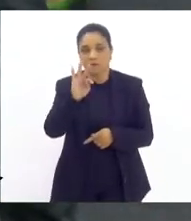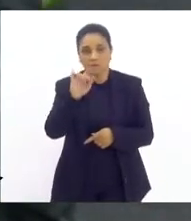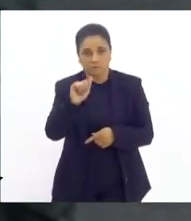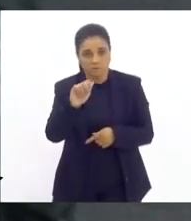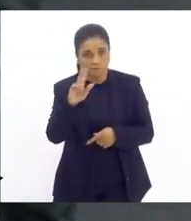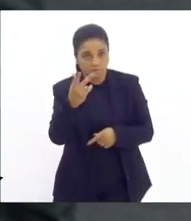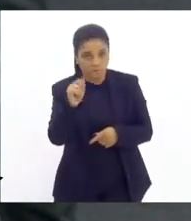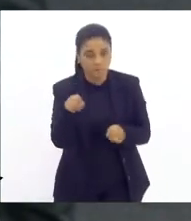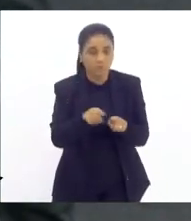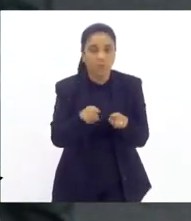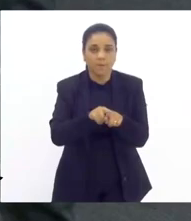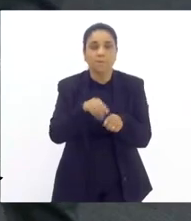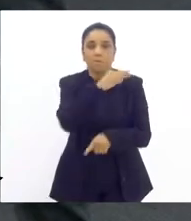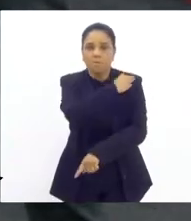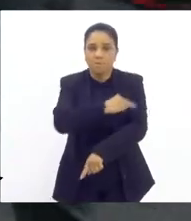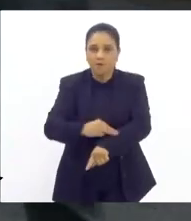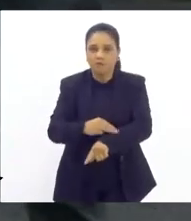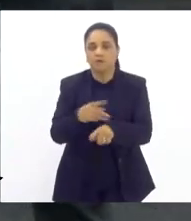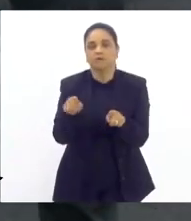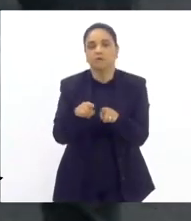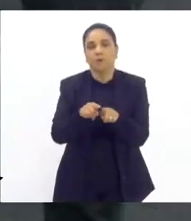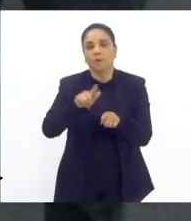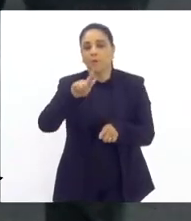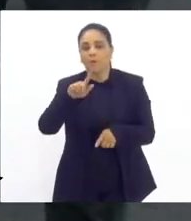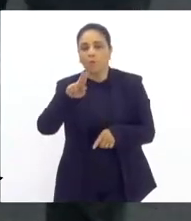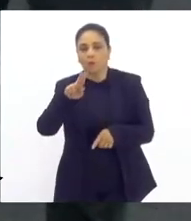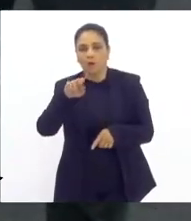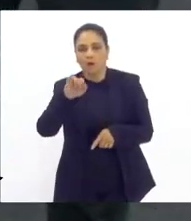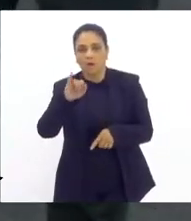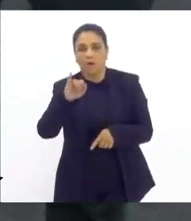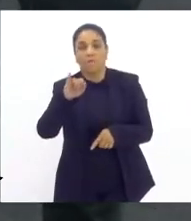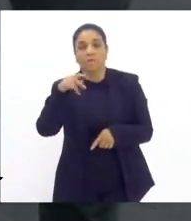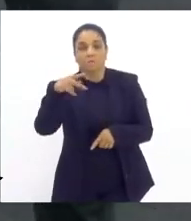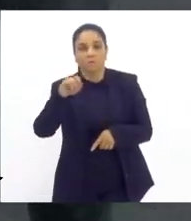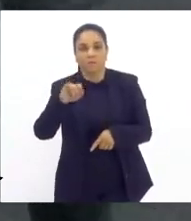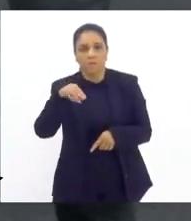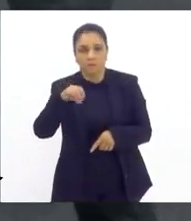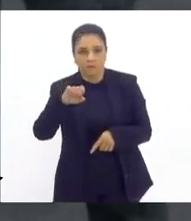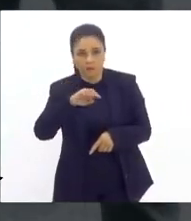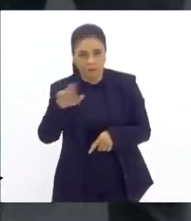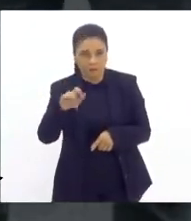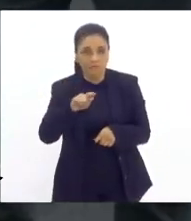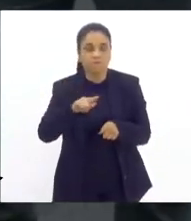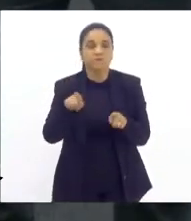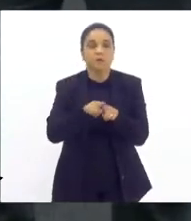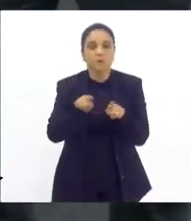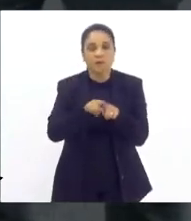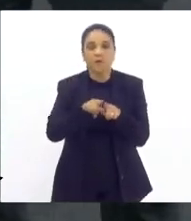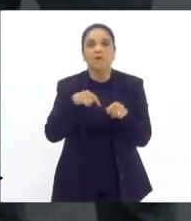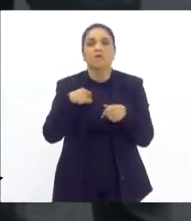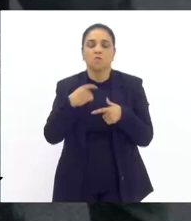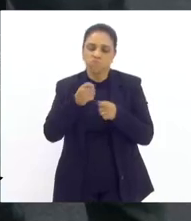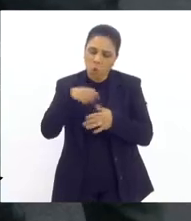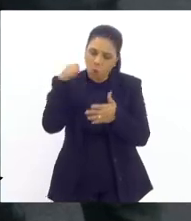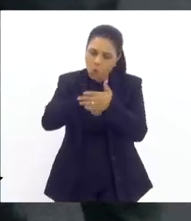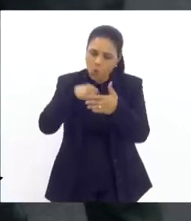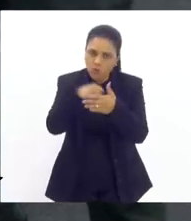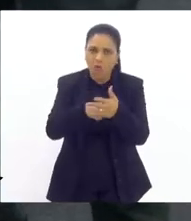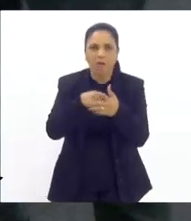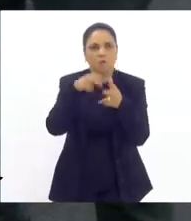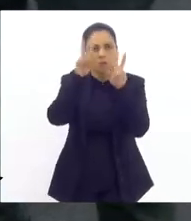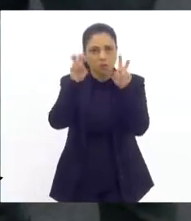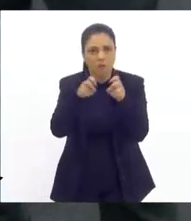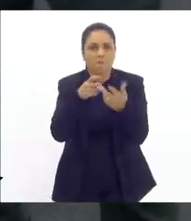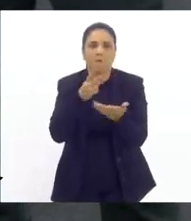proteger Guapimirim da criminalidade temos deputados aqui brigando pela causa e eu quero ser mais um para lutar por essa causa